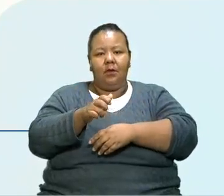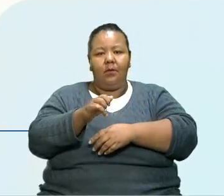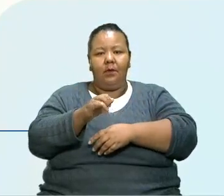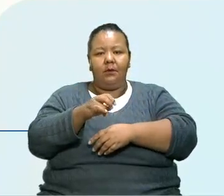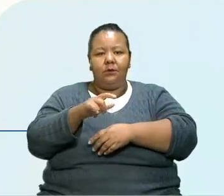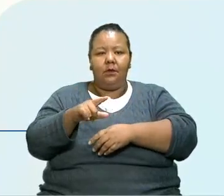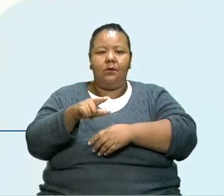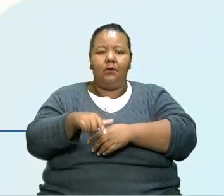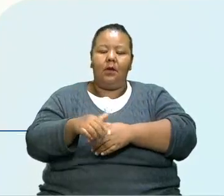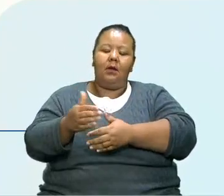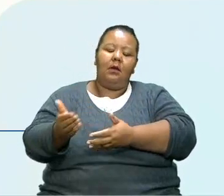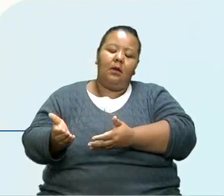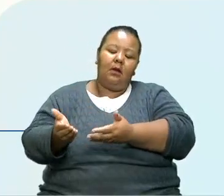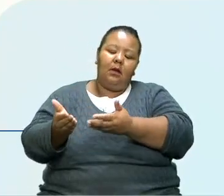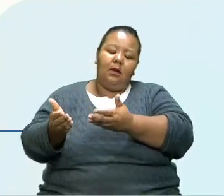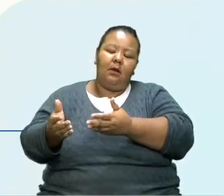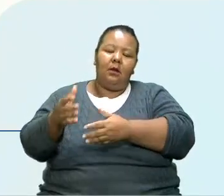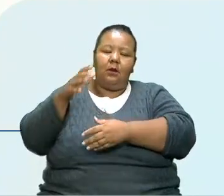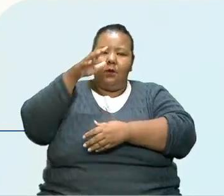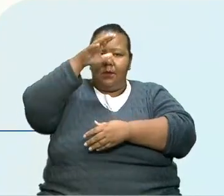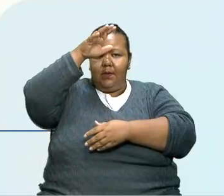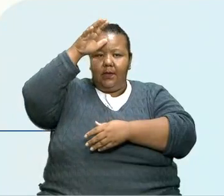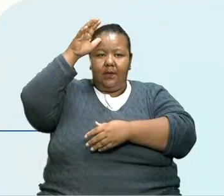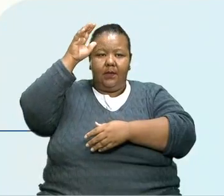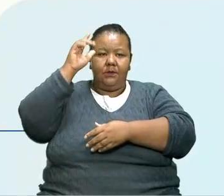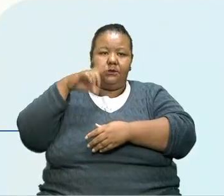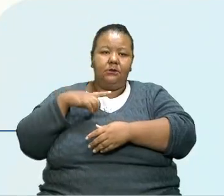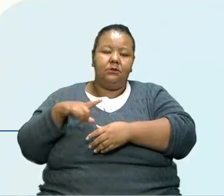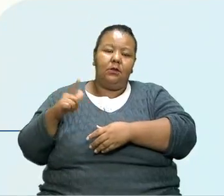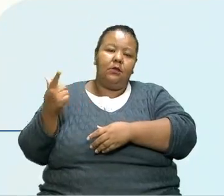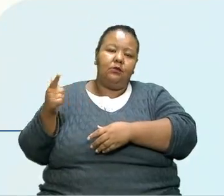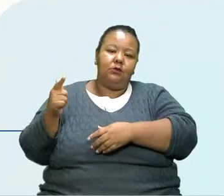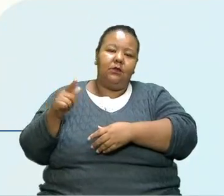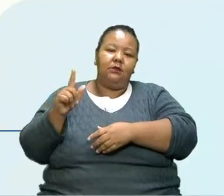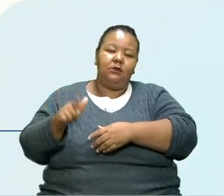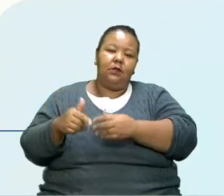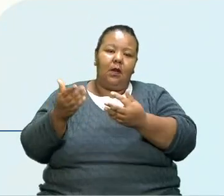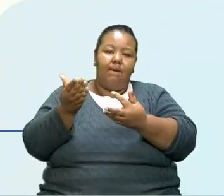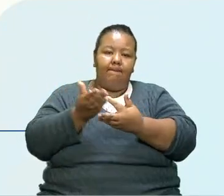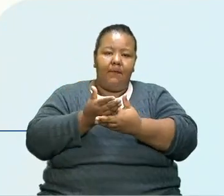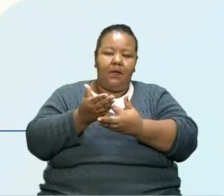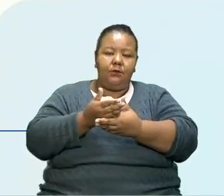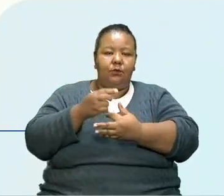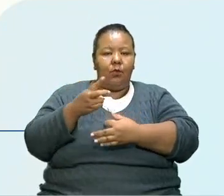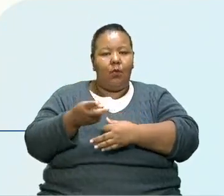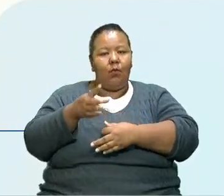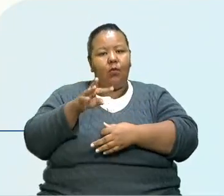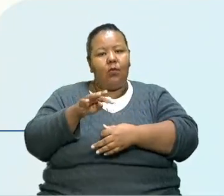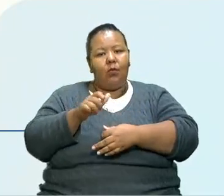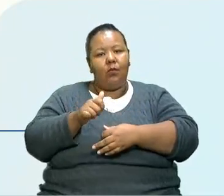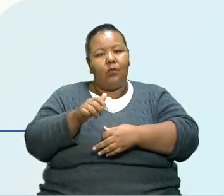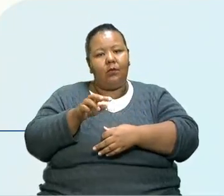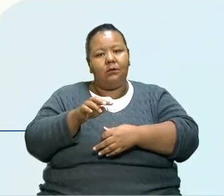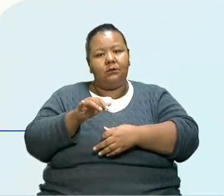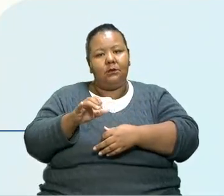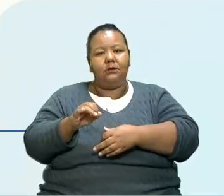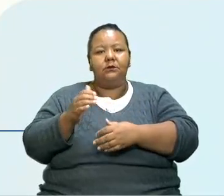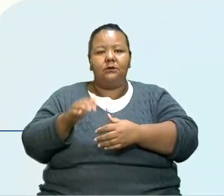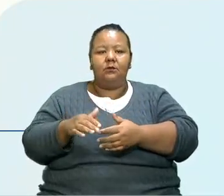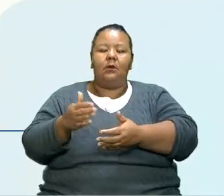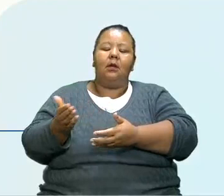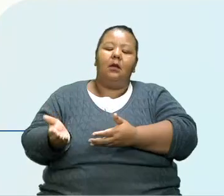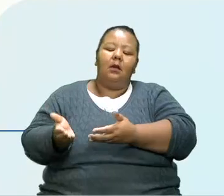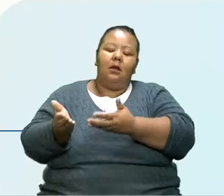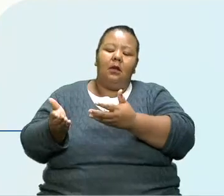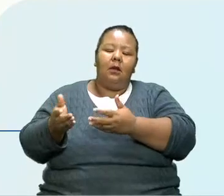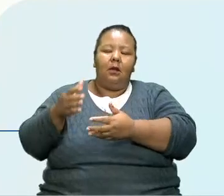esses clientes. Eu tenho uma gerência, que é meu tático, é de nível médio, que vai, ele busca satisfazer esse cliente,